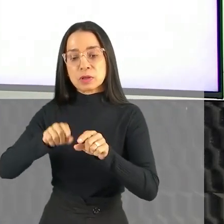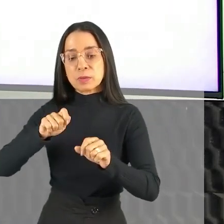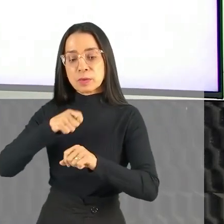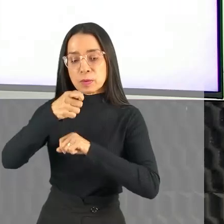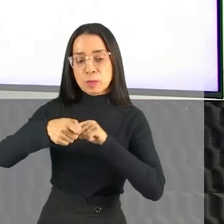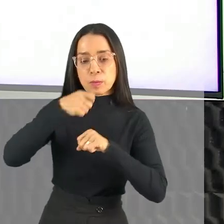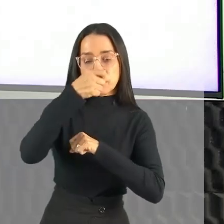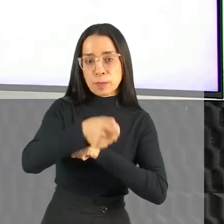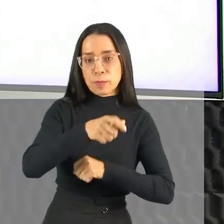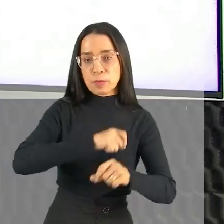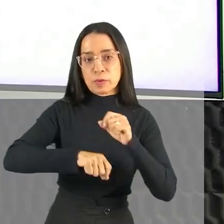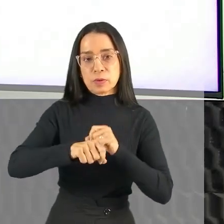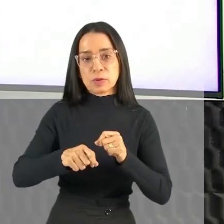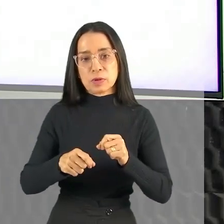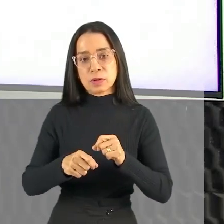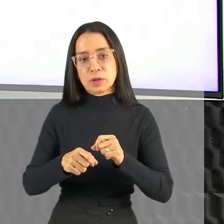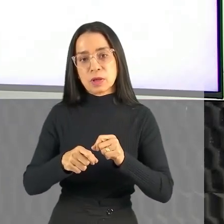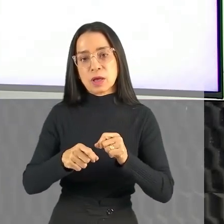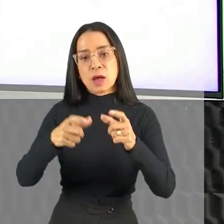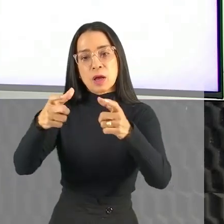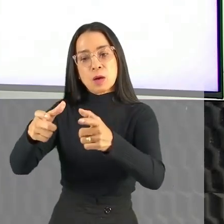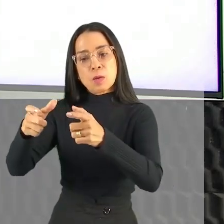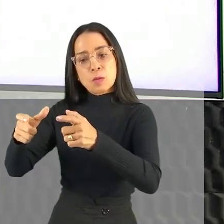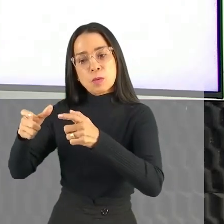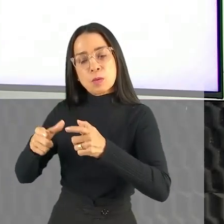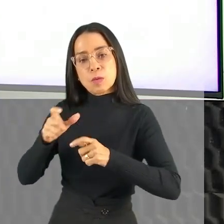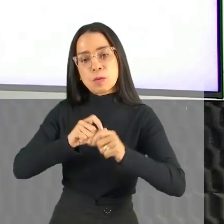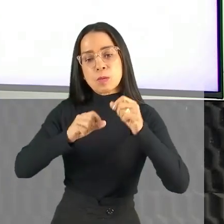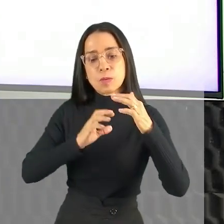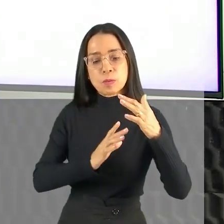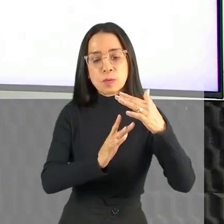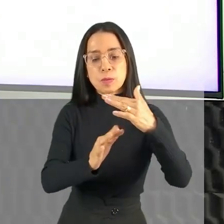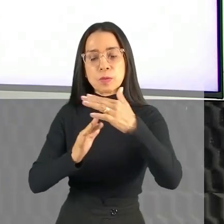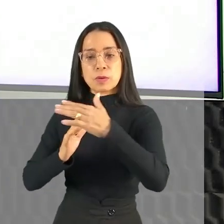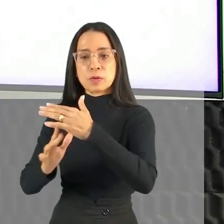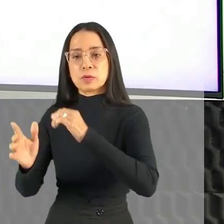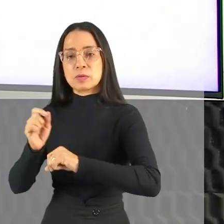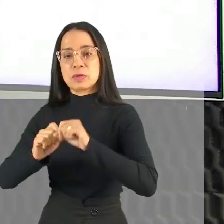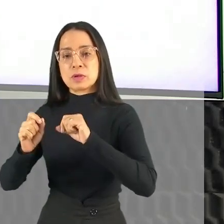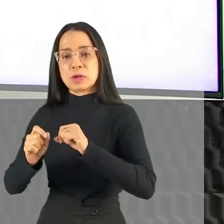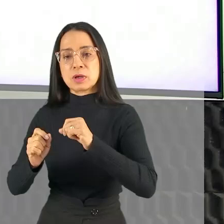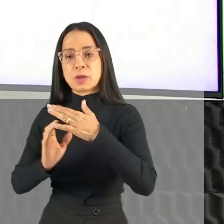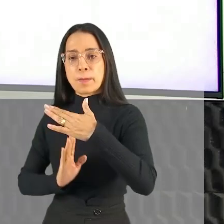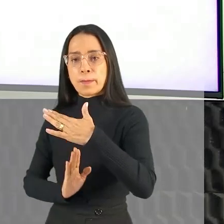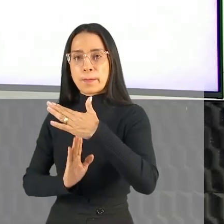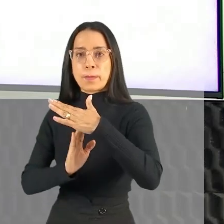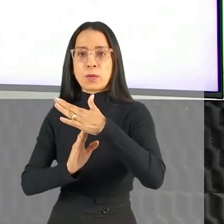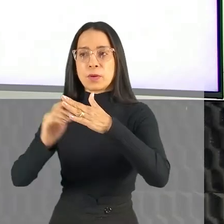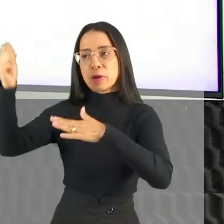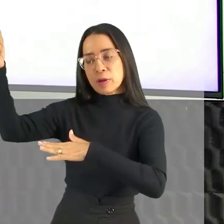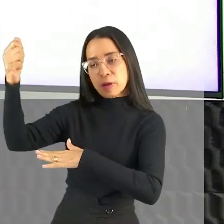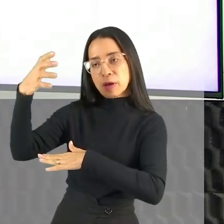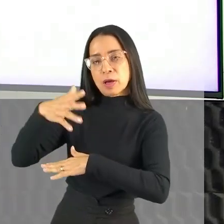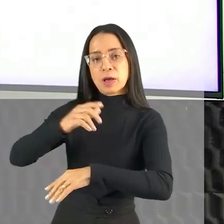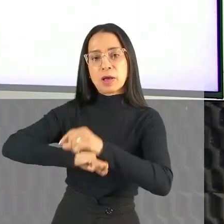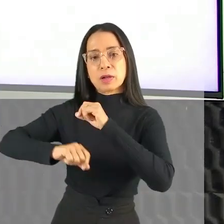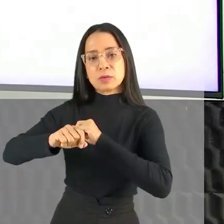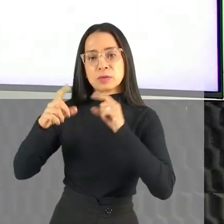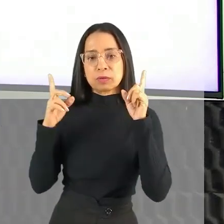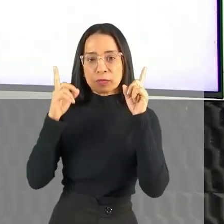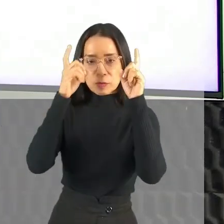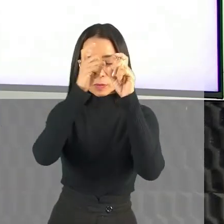impede a passagem da luz, dificultando a fotossíntese das plantas, que ficam no fundo,